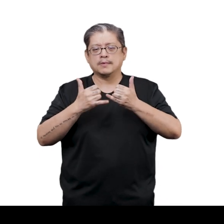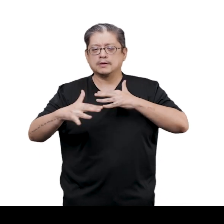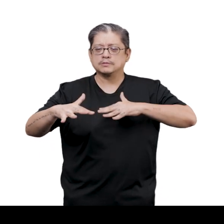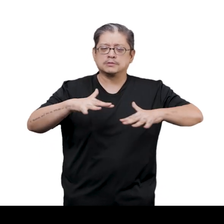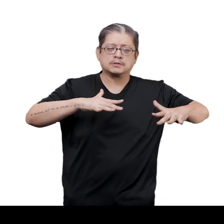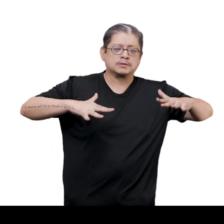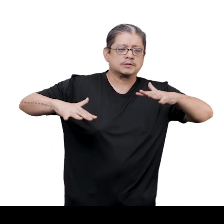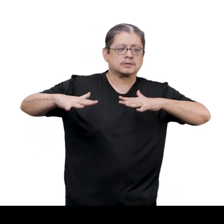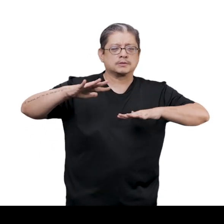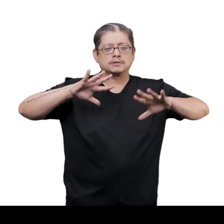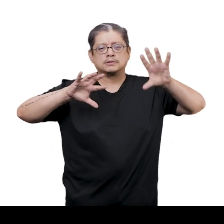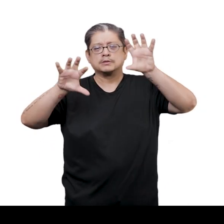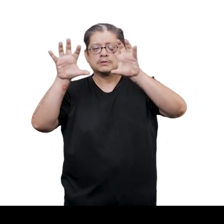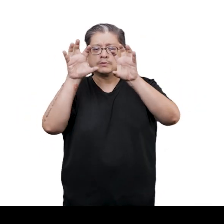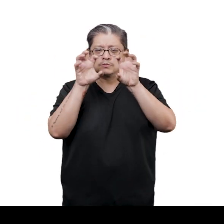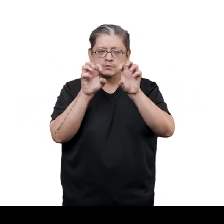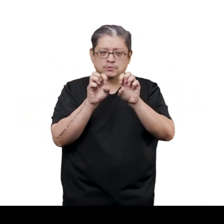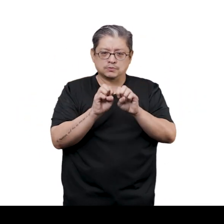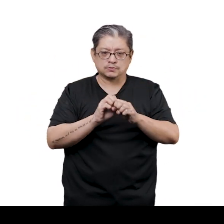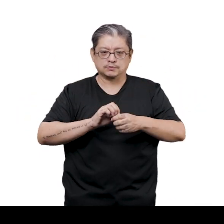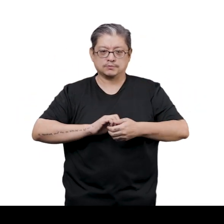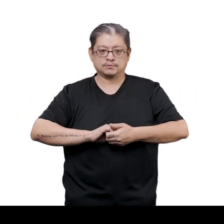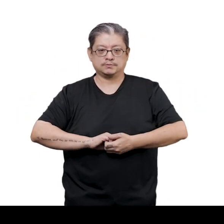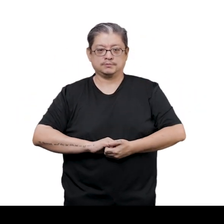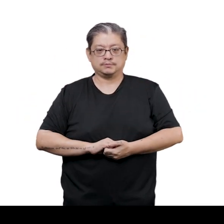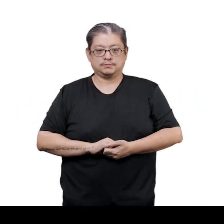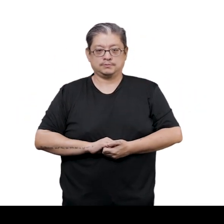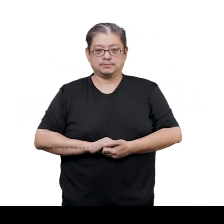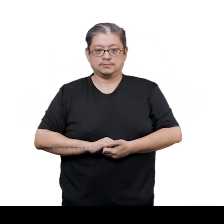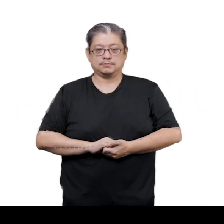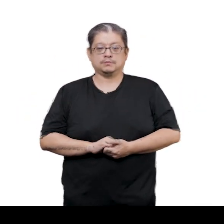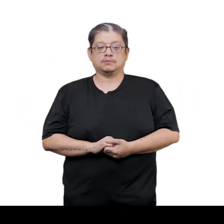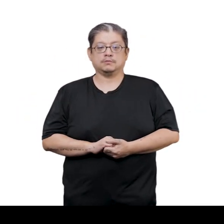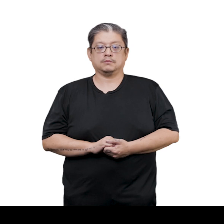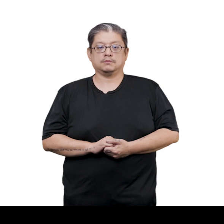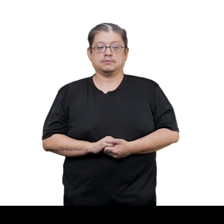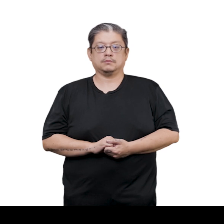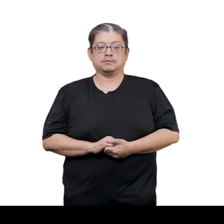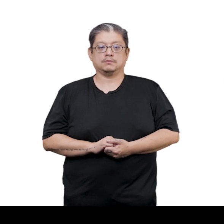impressão de um espaço indefinido ou uma penumbra.